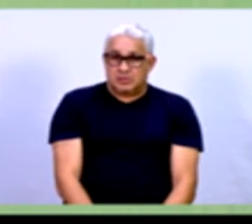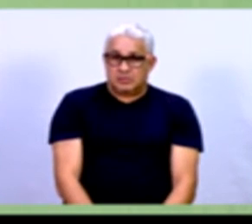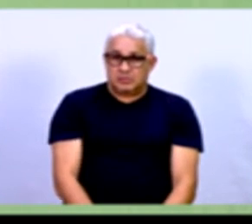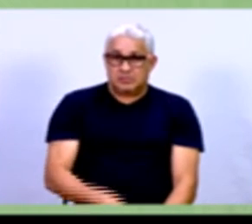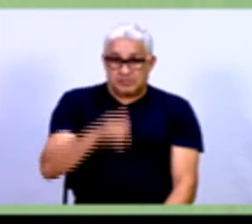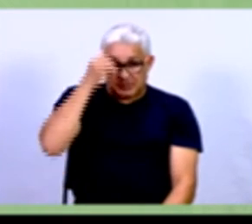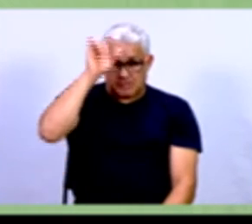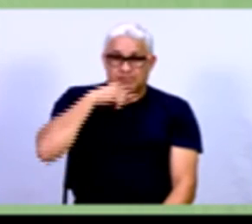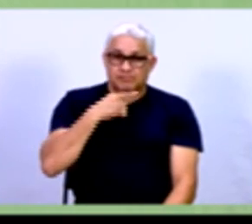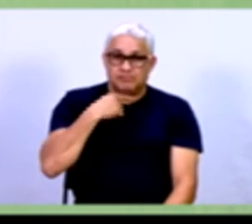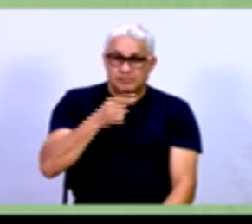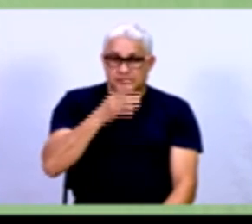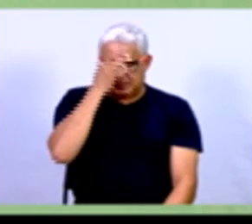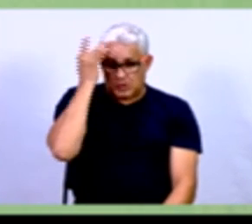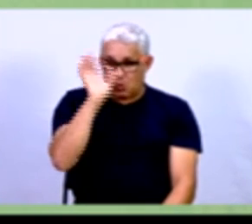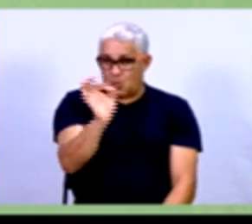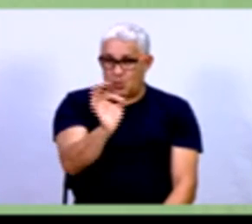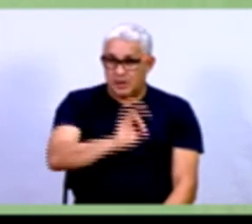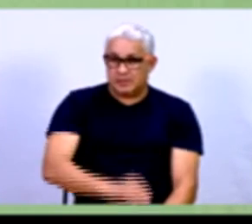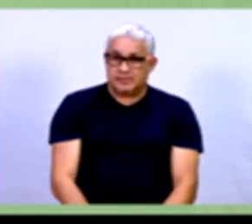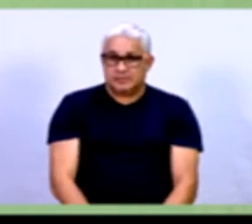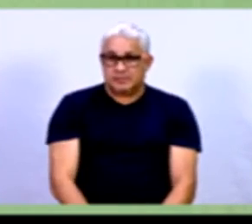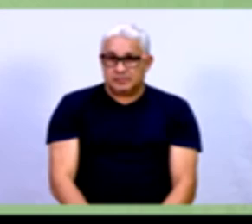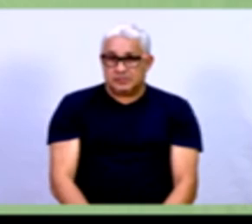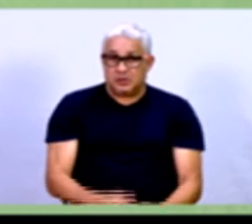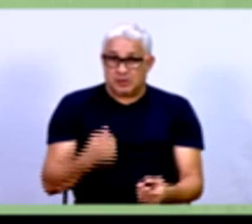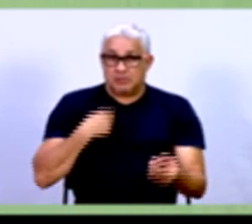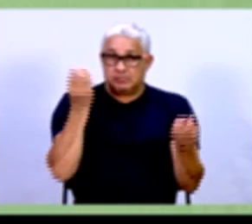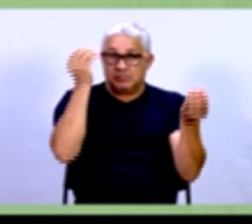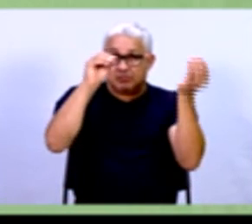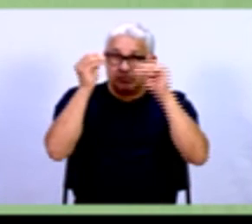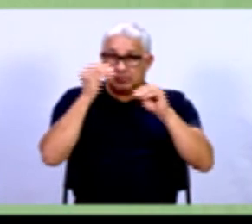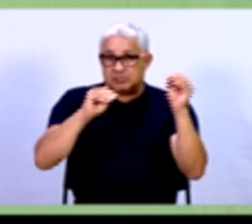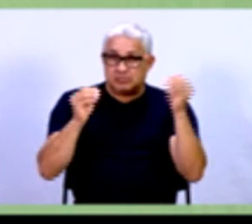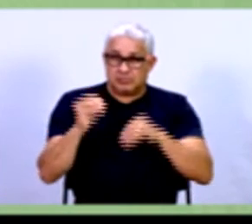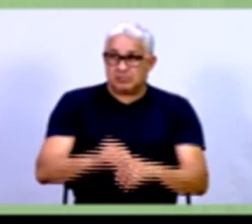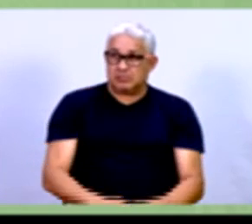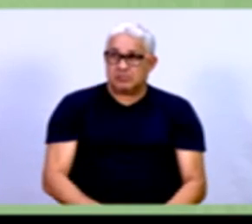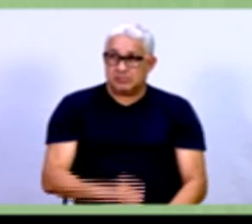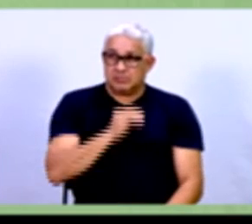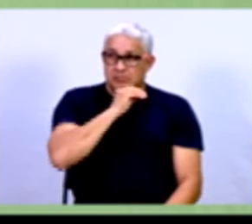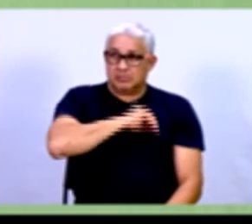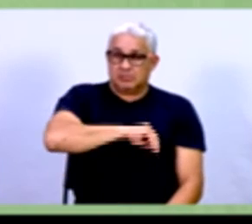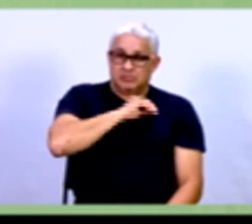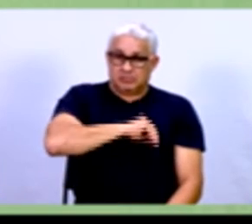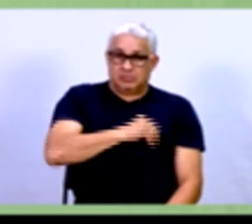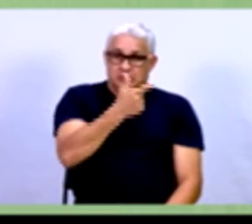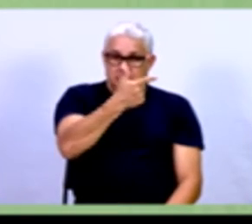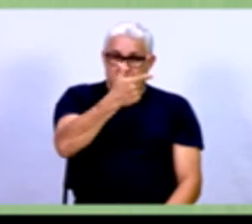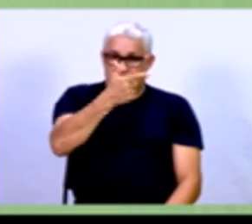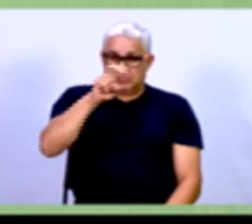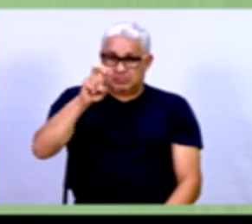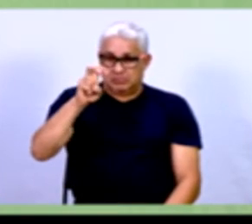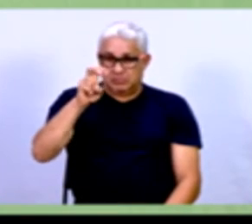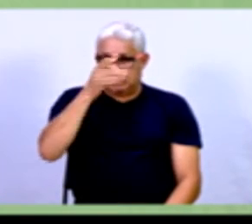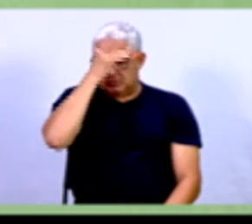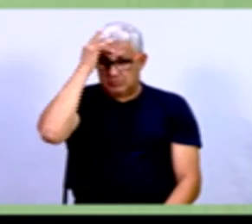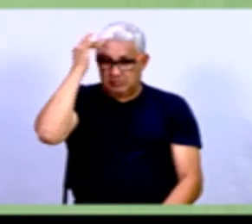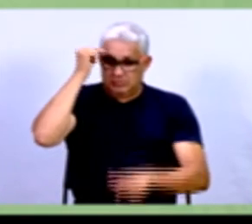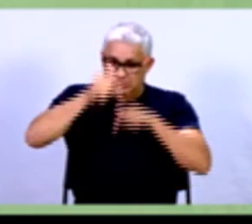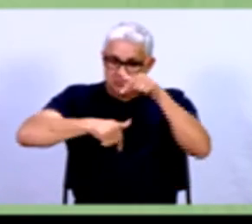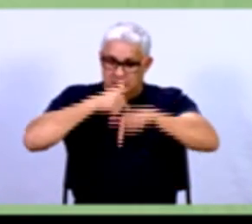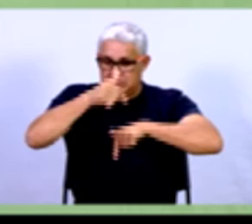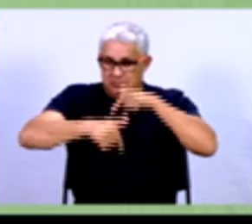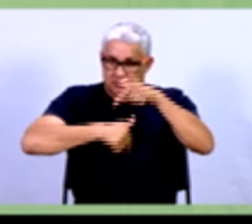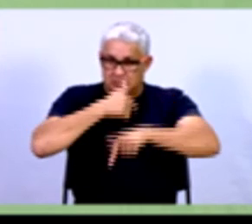para ninguém, tá? Então, eu até coloquei aqui, ó, dado um rol de salários de 25 funcionários. Por que eu coloquei rol? Porque